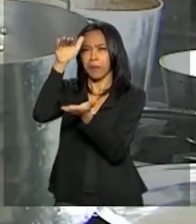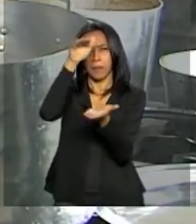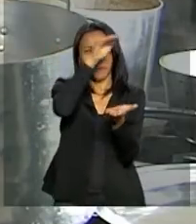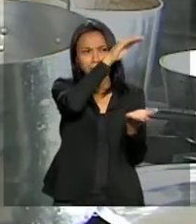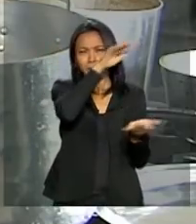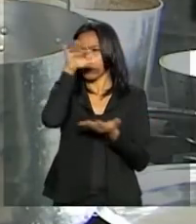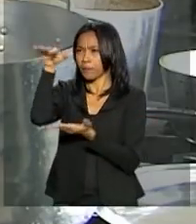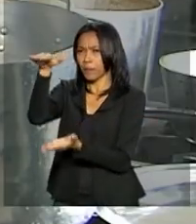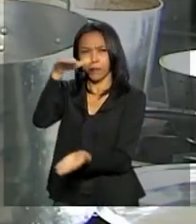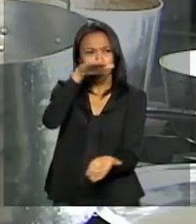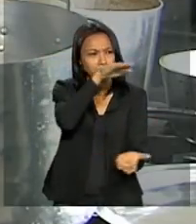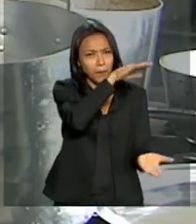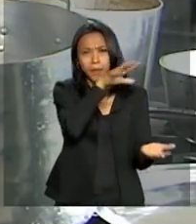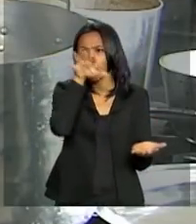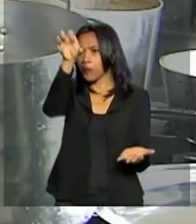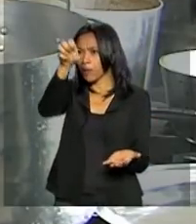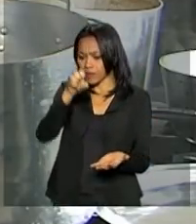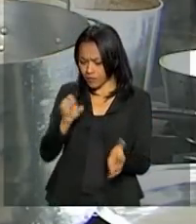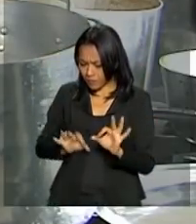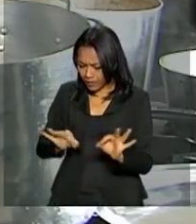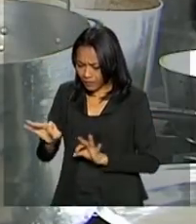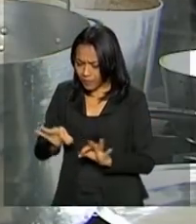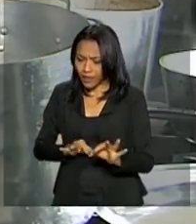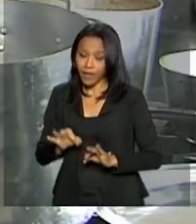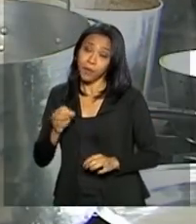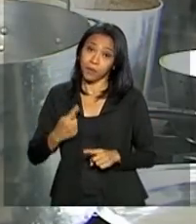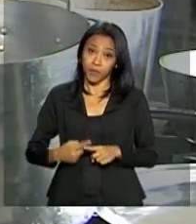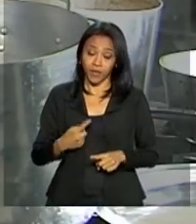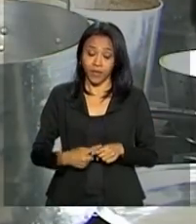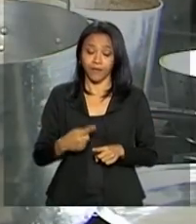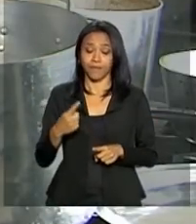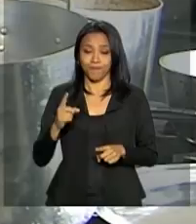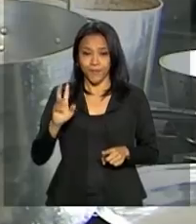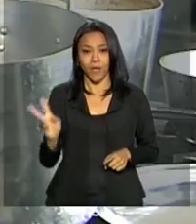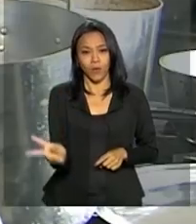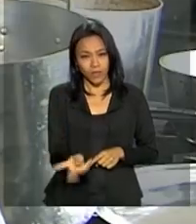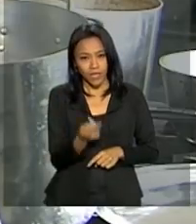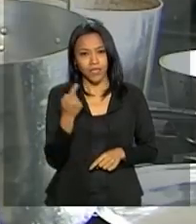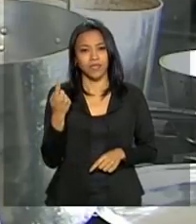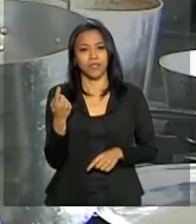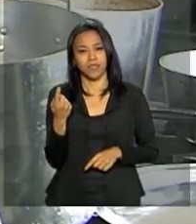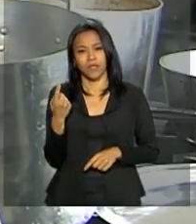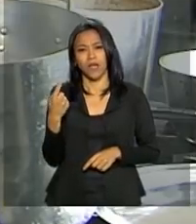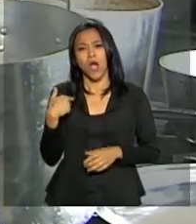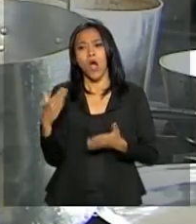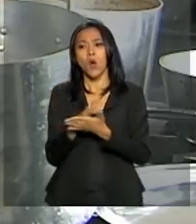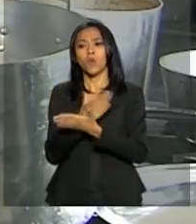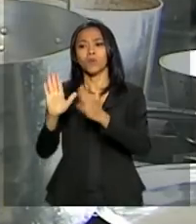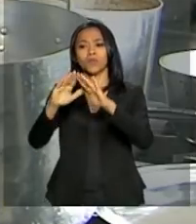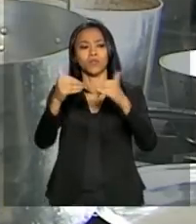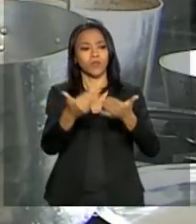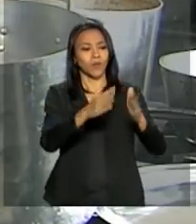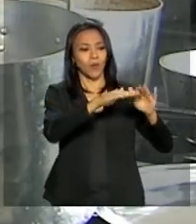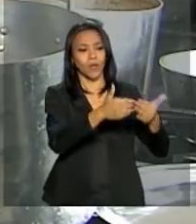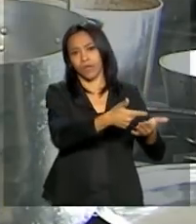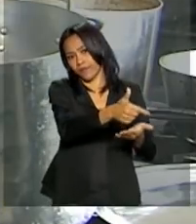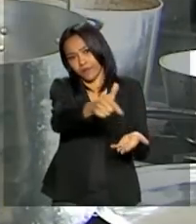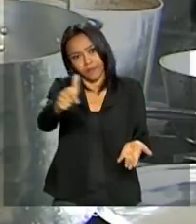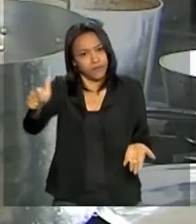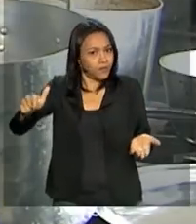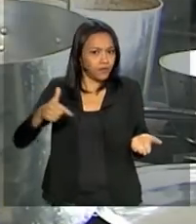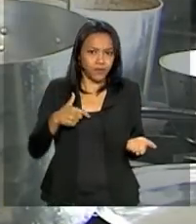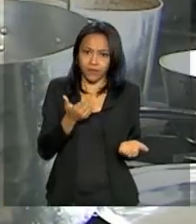que eu possa preparar para as crianças porque você vê em caen setas creche por aí que não tem o